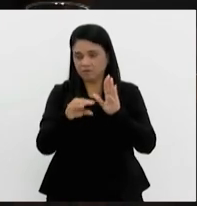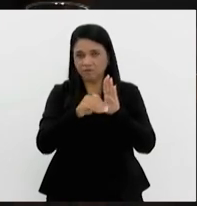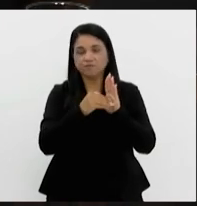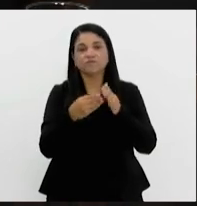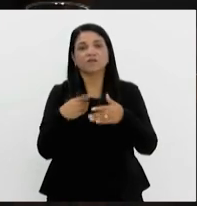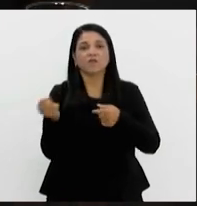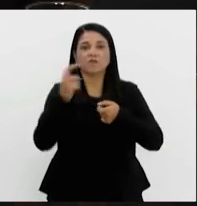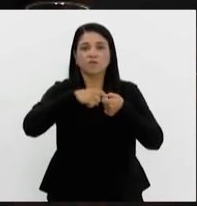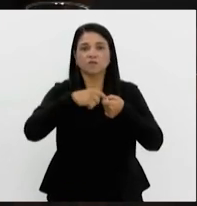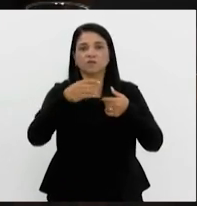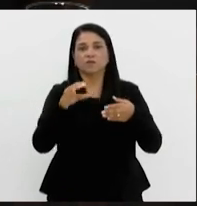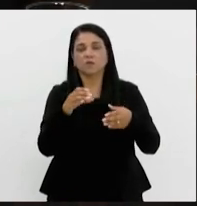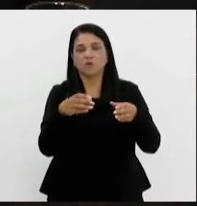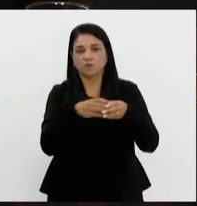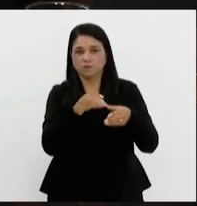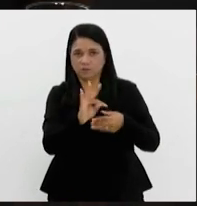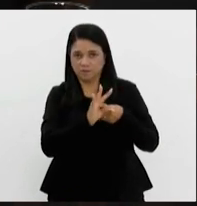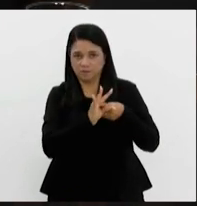comissões técnicas.